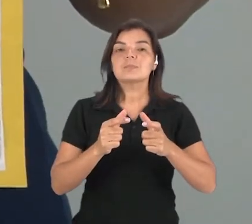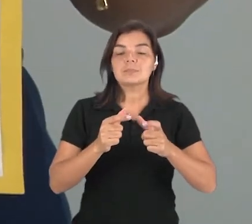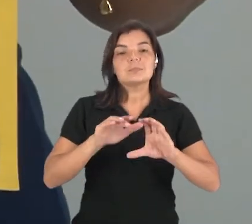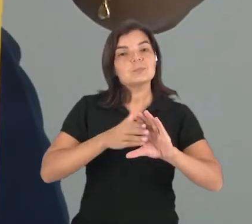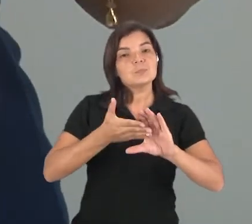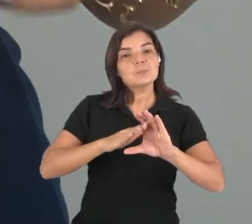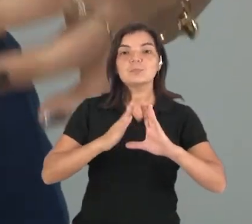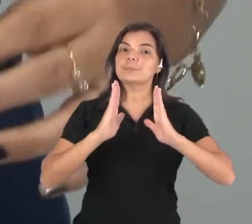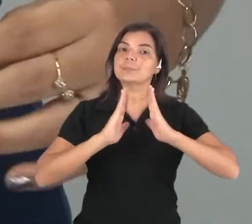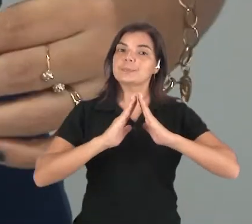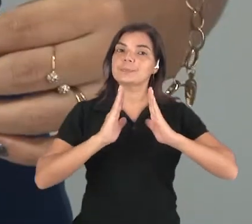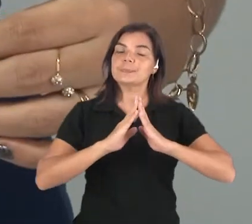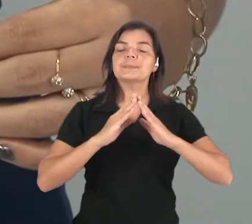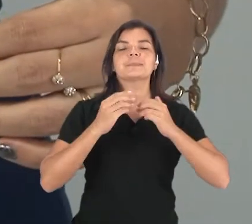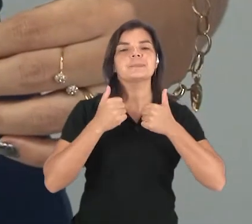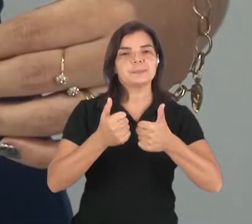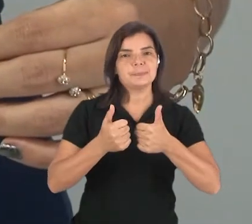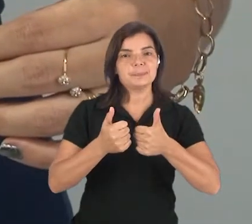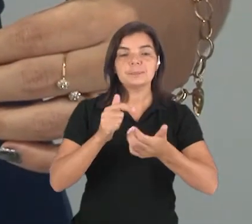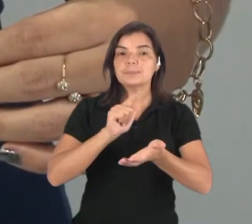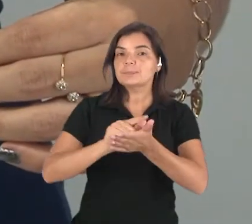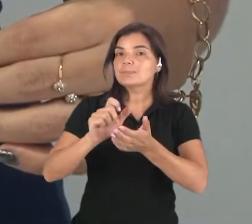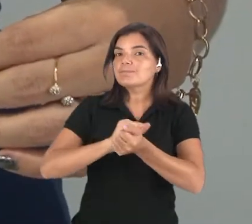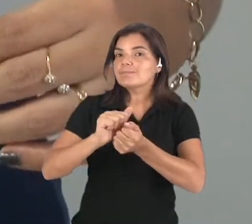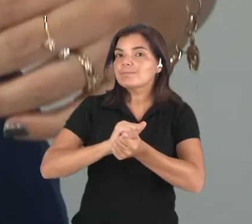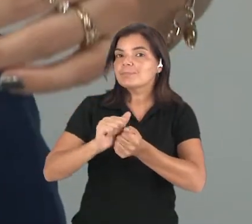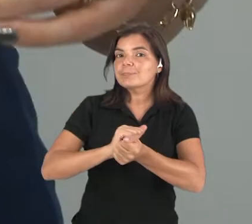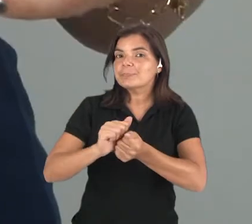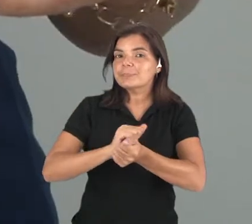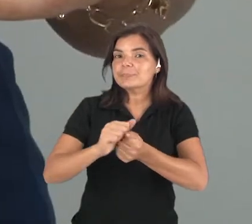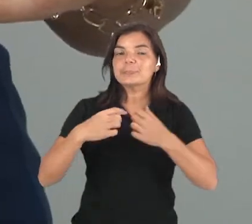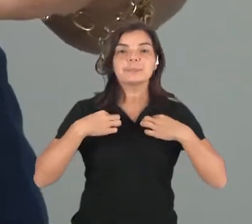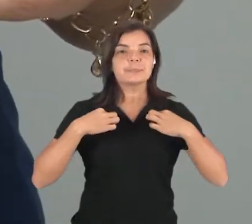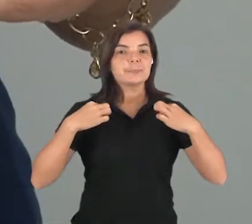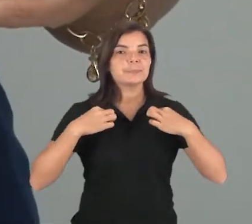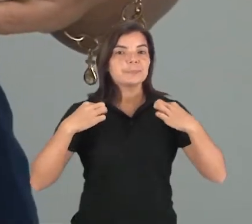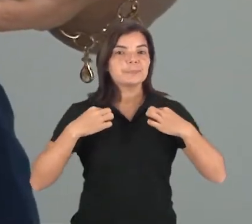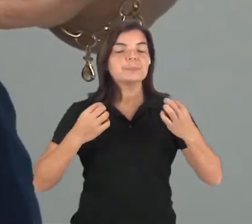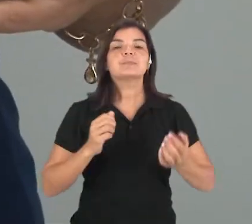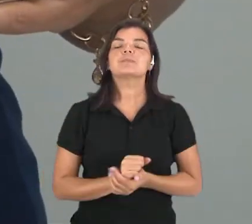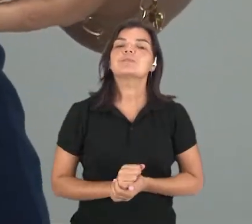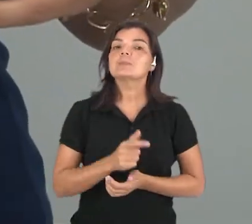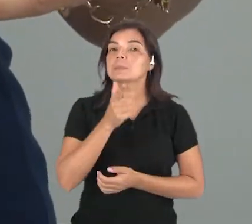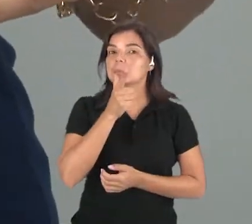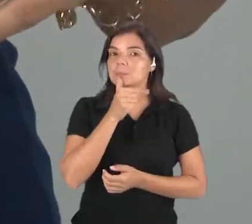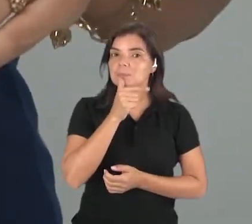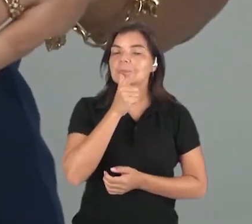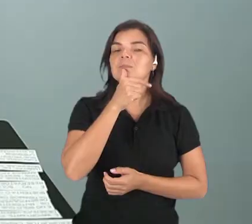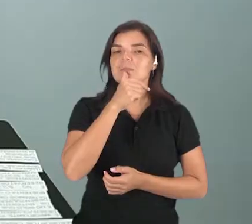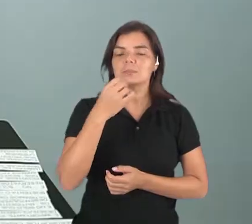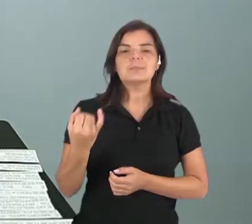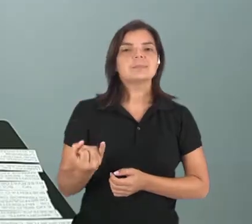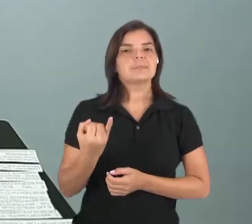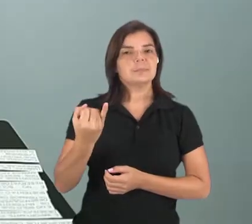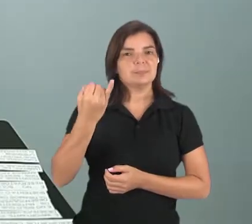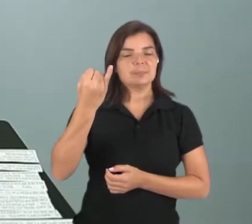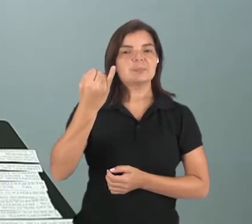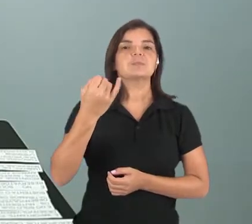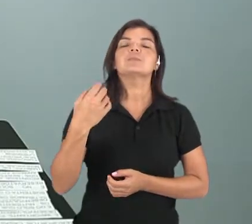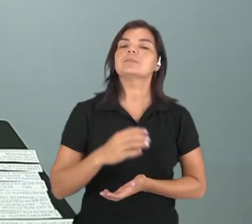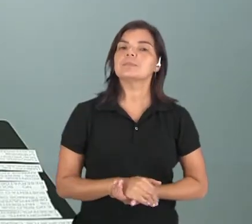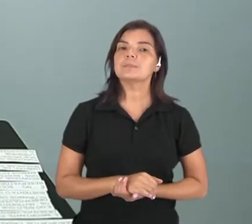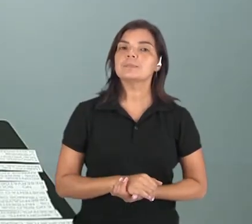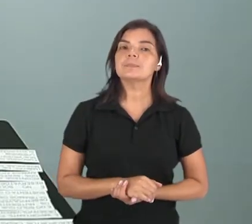utensílios de casa, muito bem, para lavar roupa, certo? A água tem muita importância, é